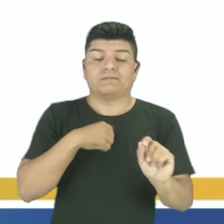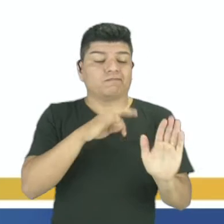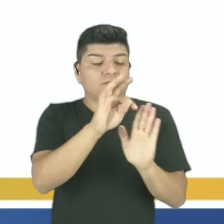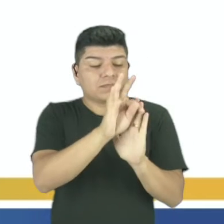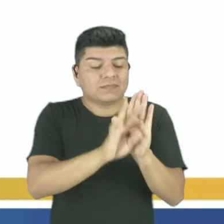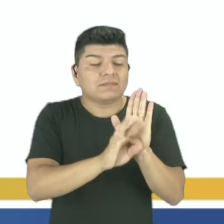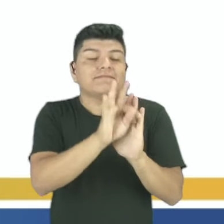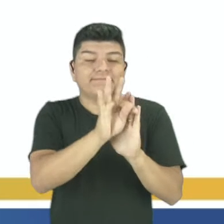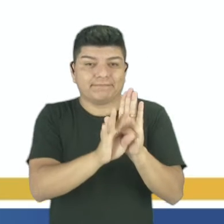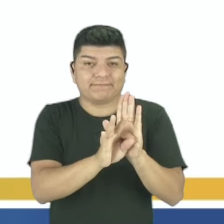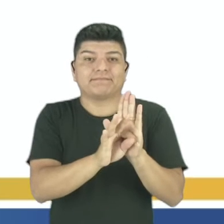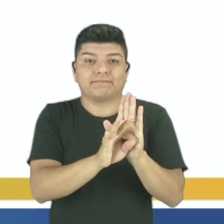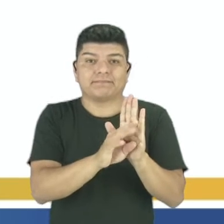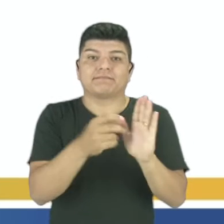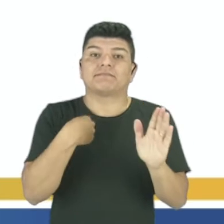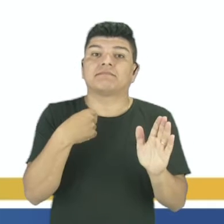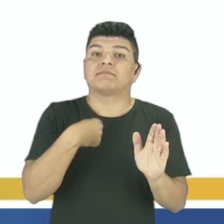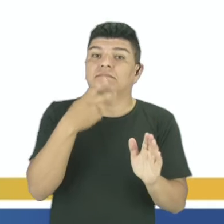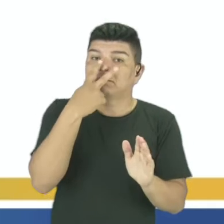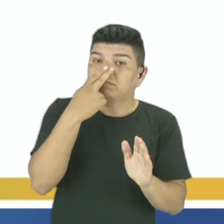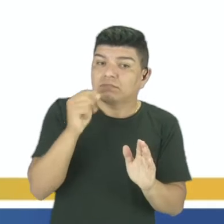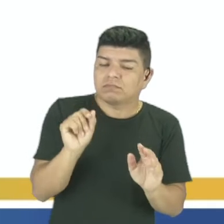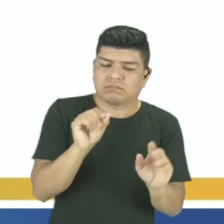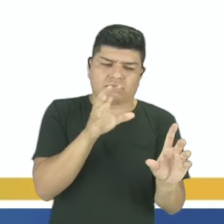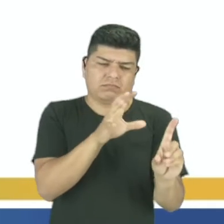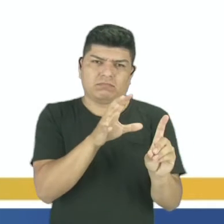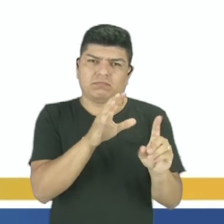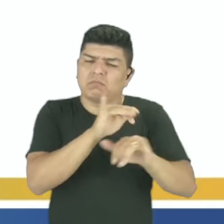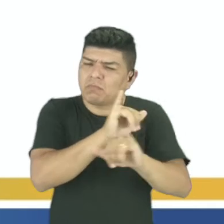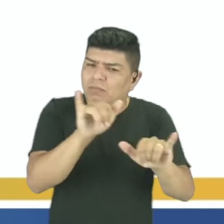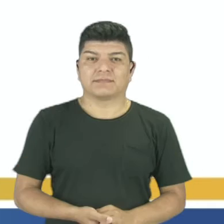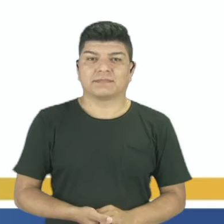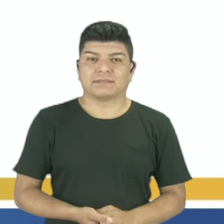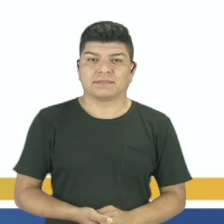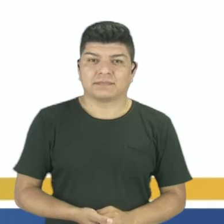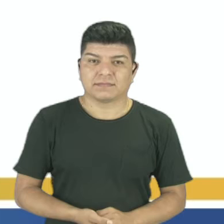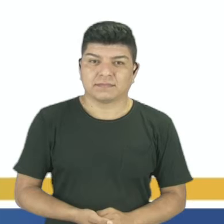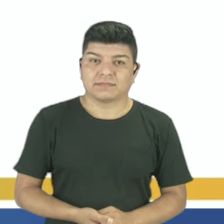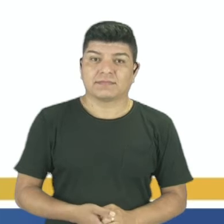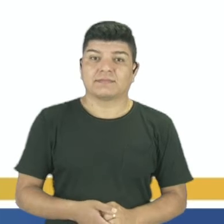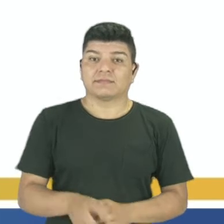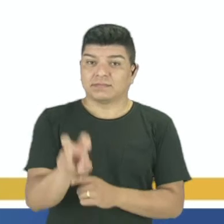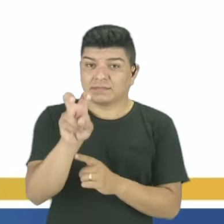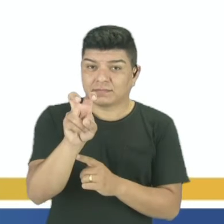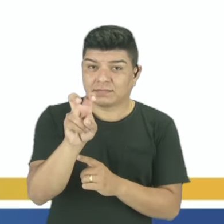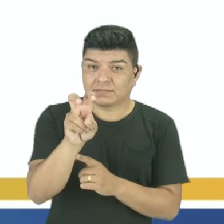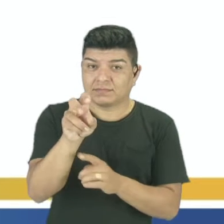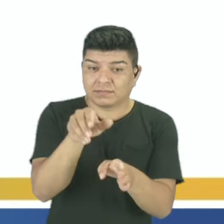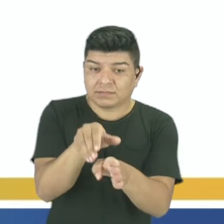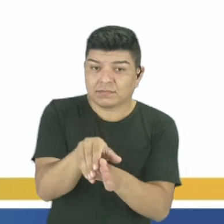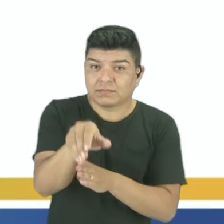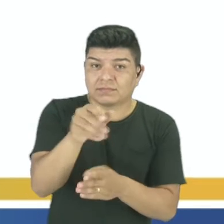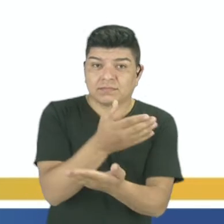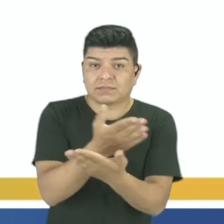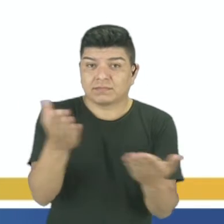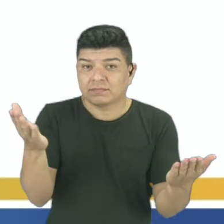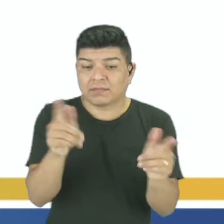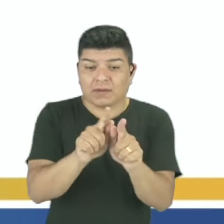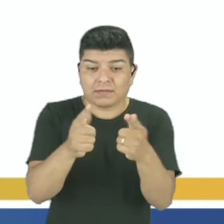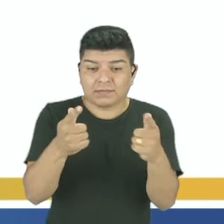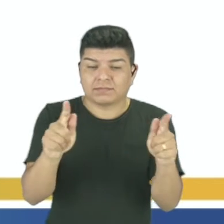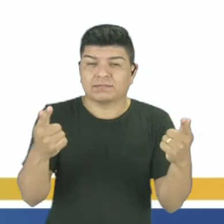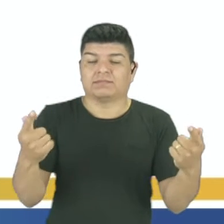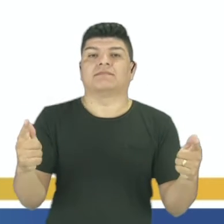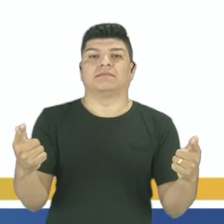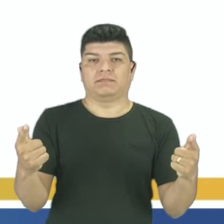passará a ser um texto de tabloide e não um texto publicitário. E a nossa quinta dica é a